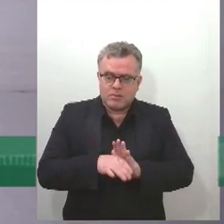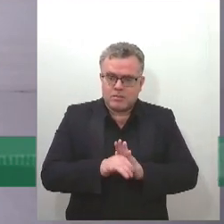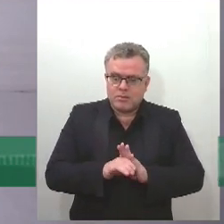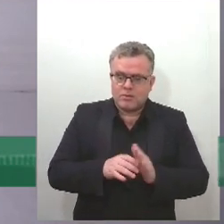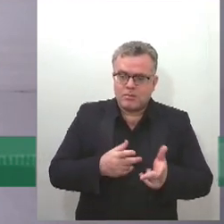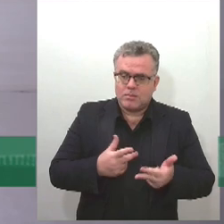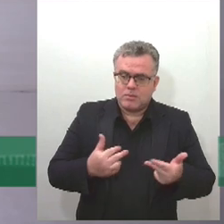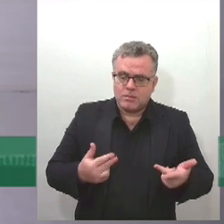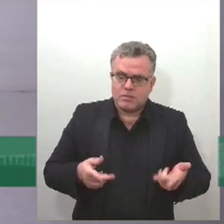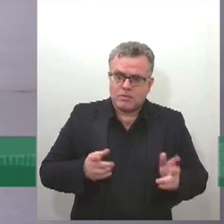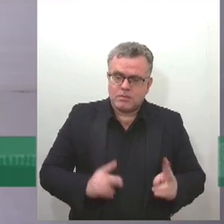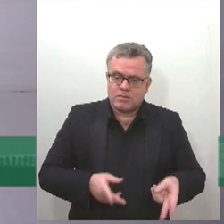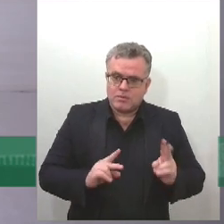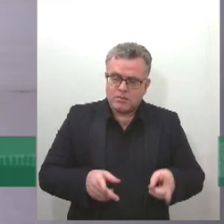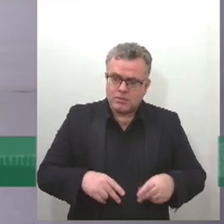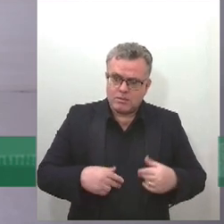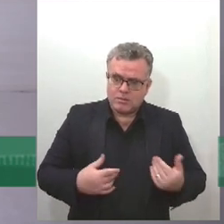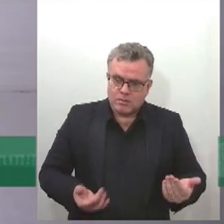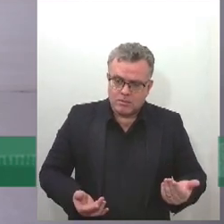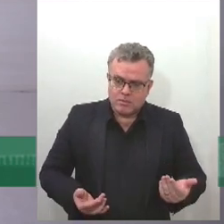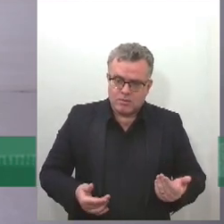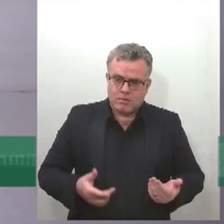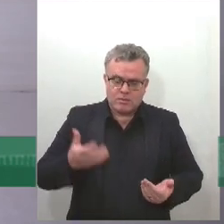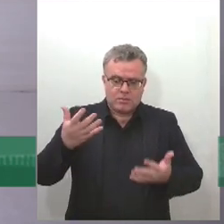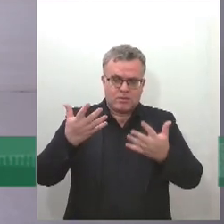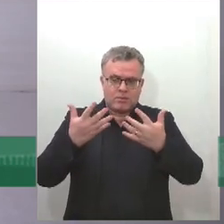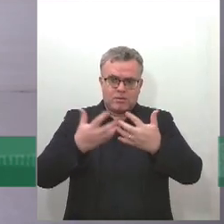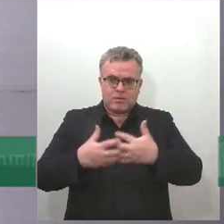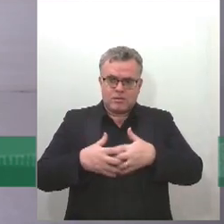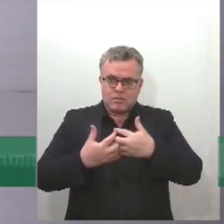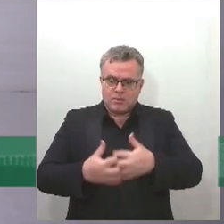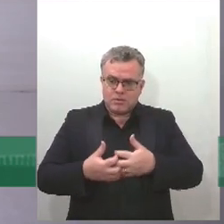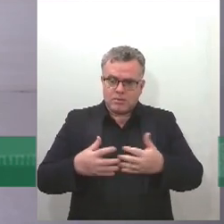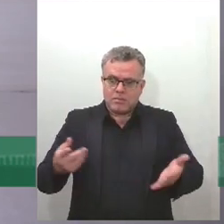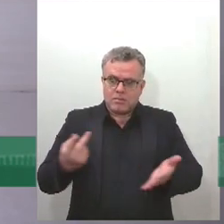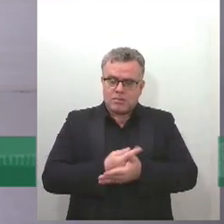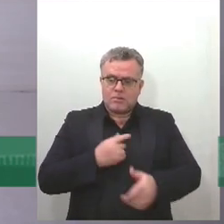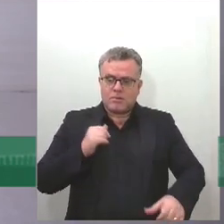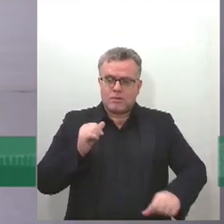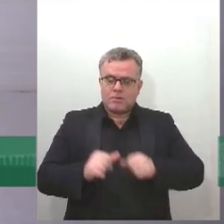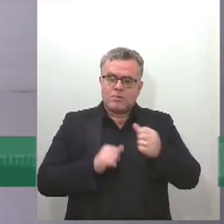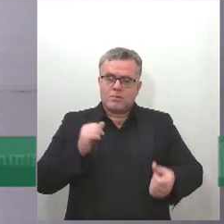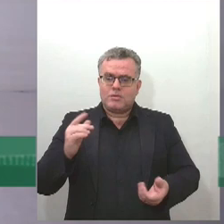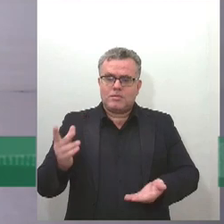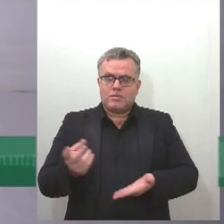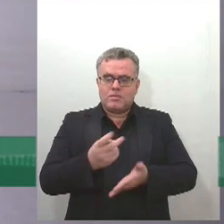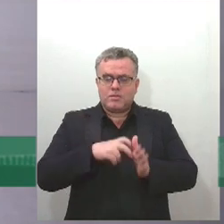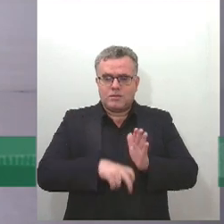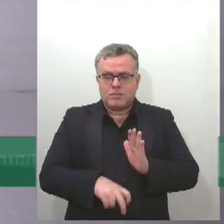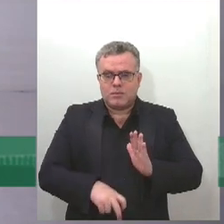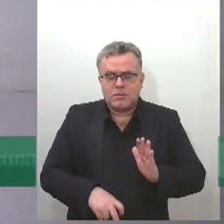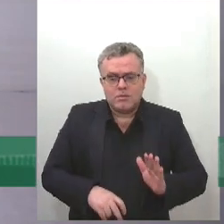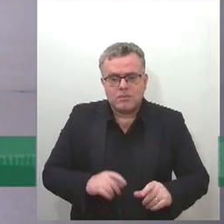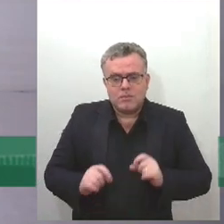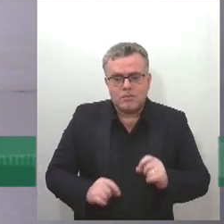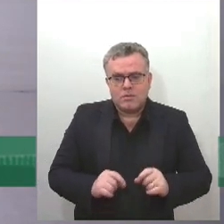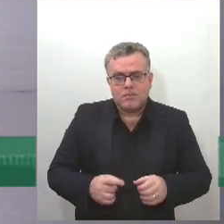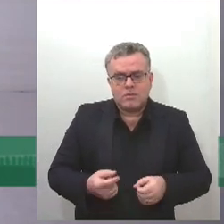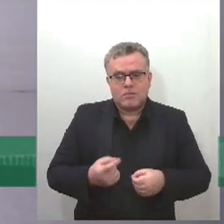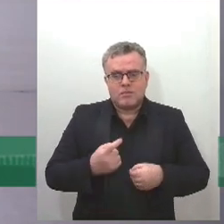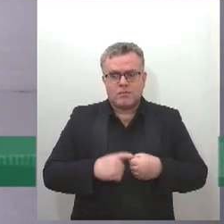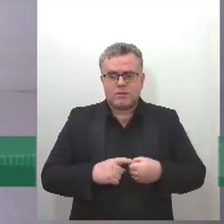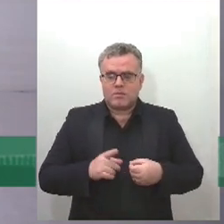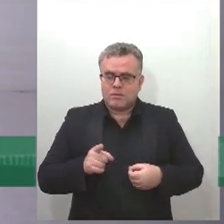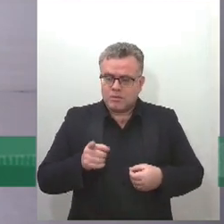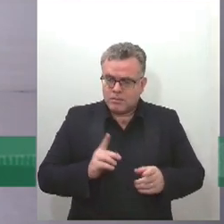estão aí para serem pensadas né a respeito da reforma tributária eu queria inclusive voltar aqui com o professor para